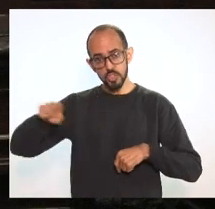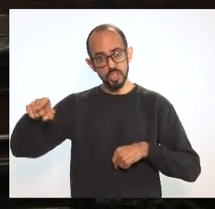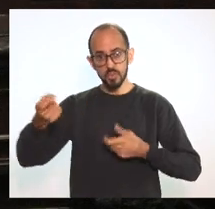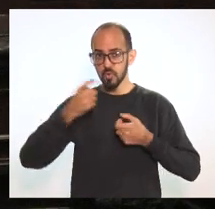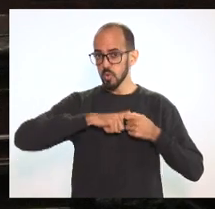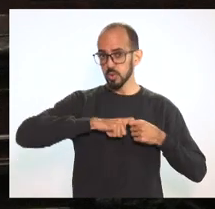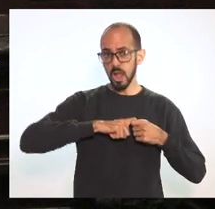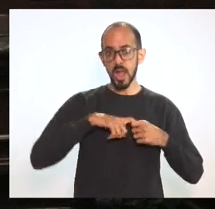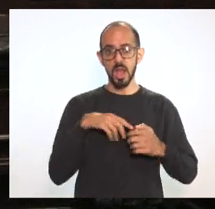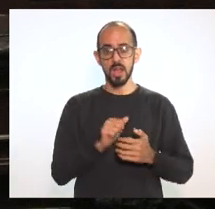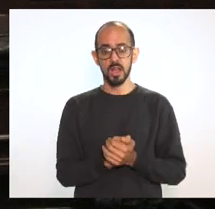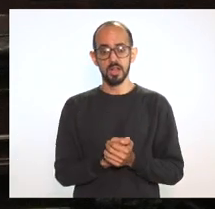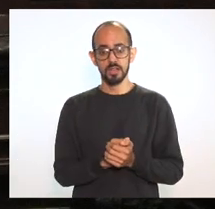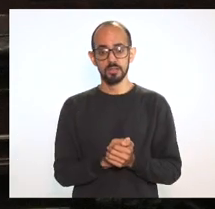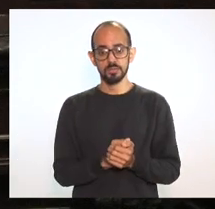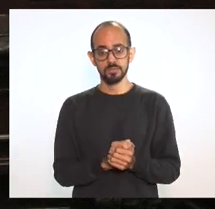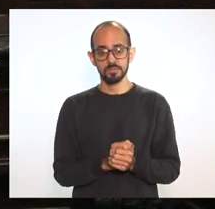isso.